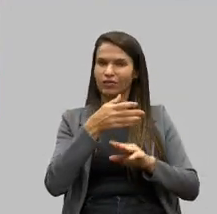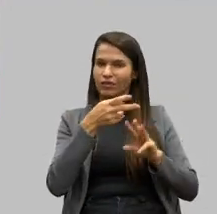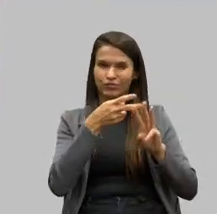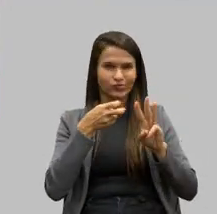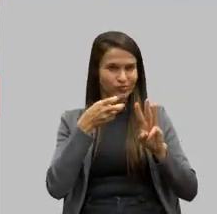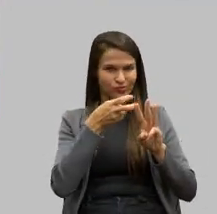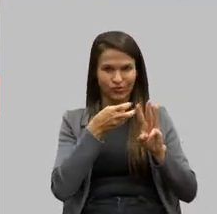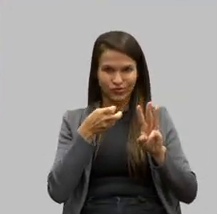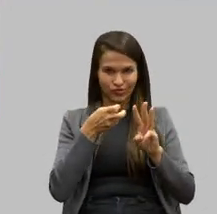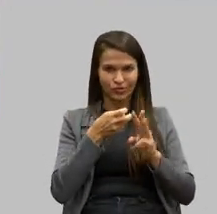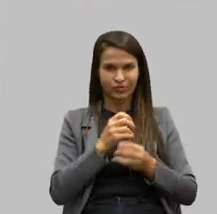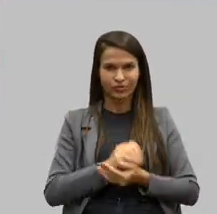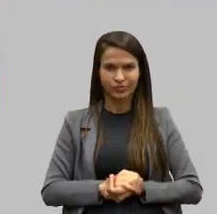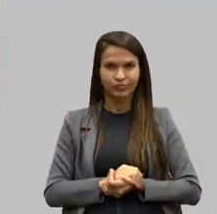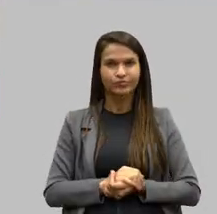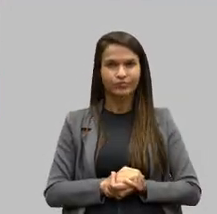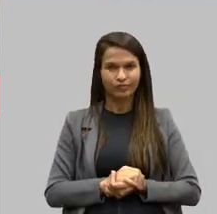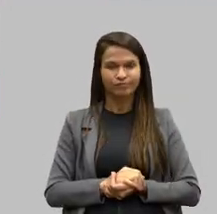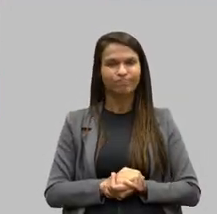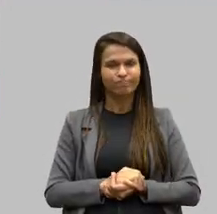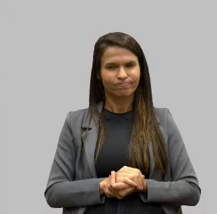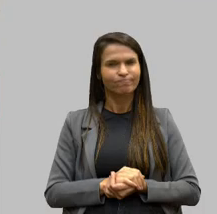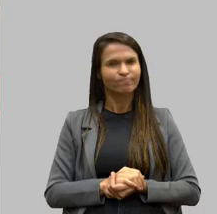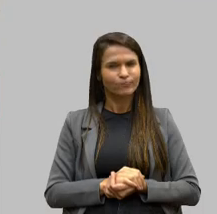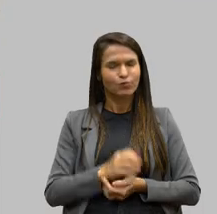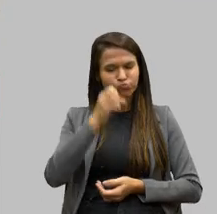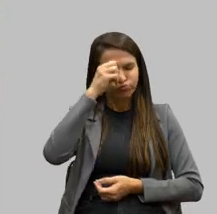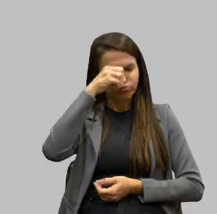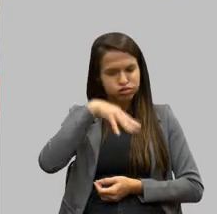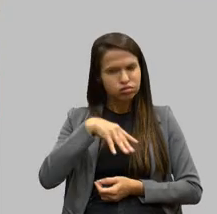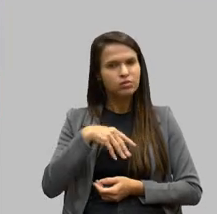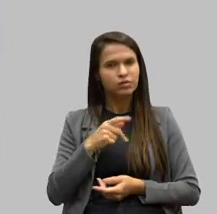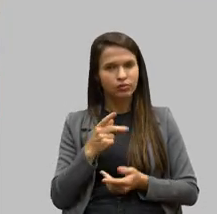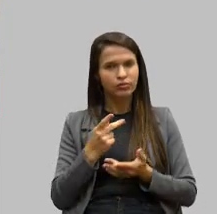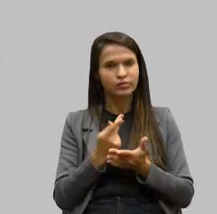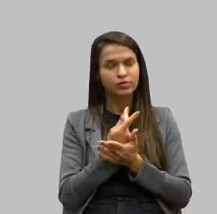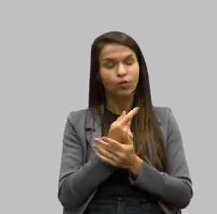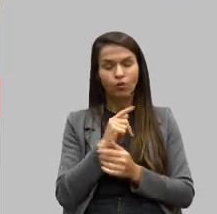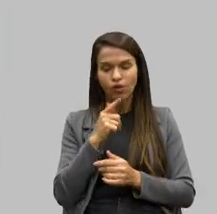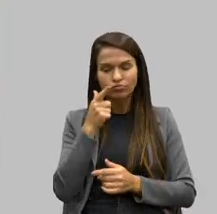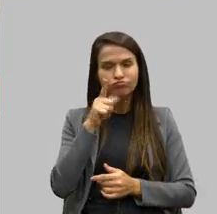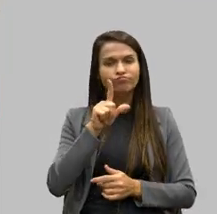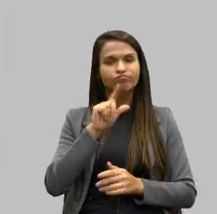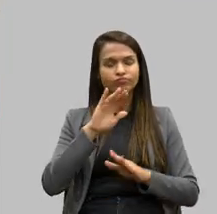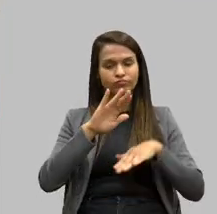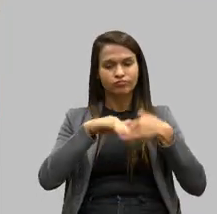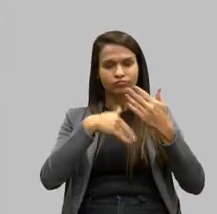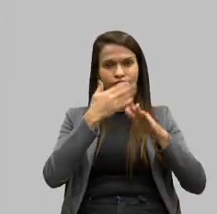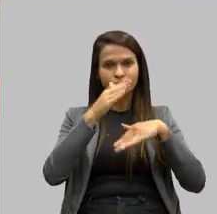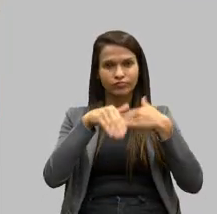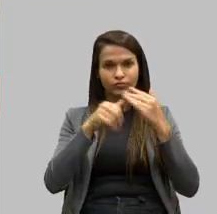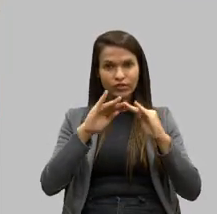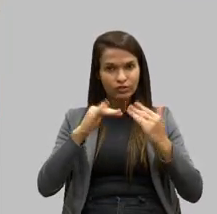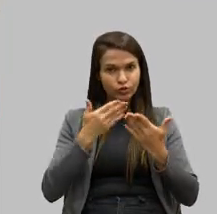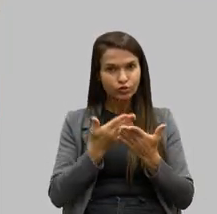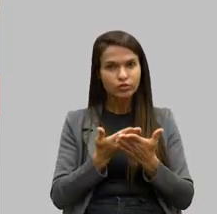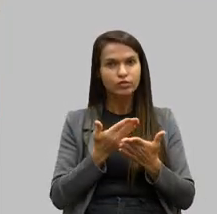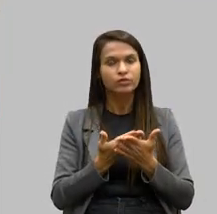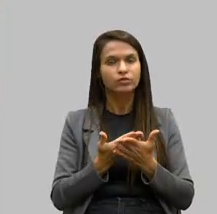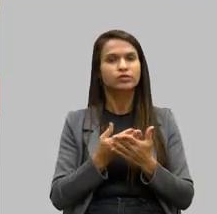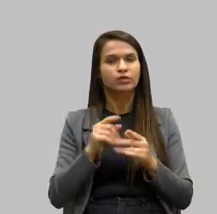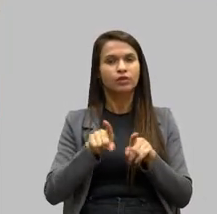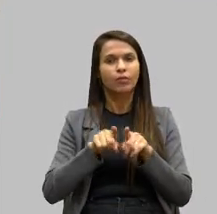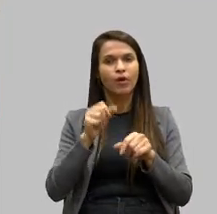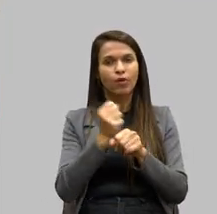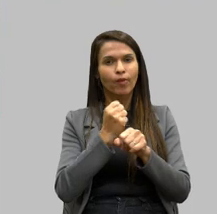barbaridade do que foi feito. Nós conseguimos reerguer a escola e ainda construímos uma